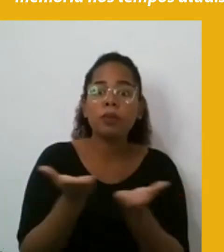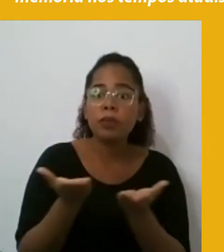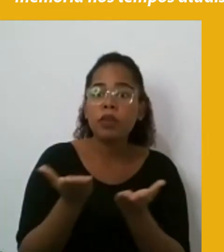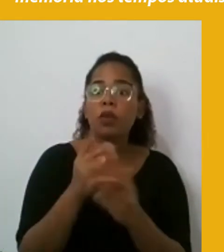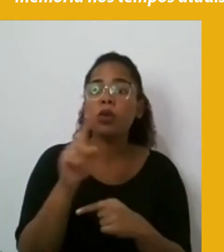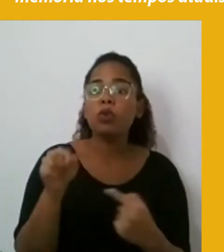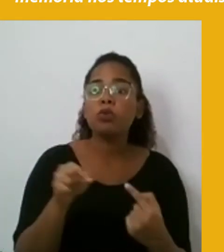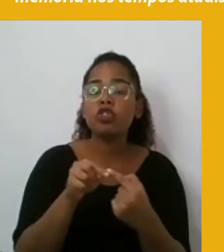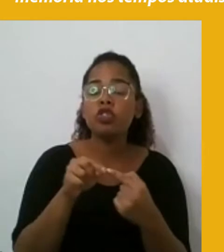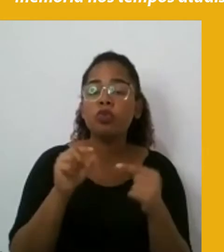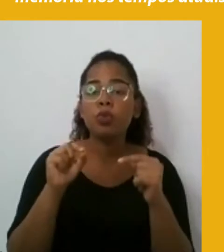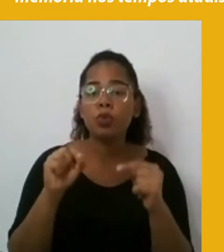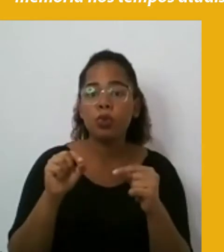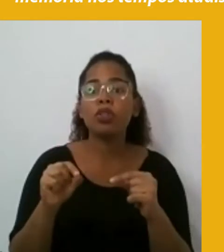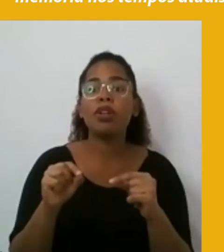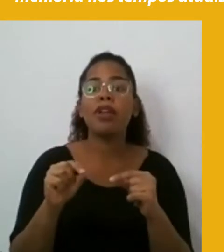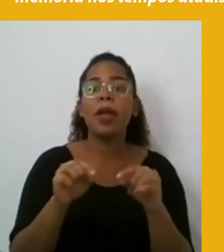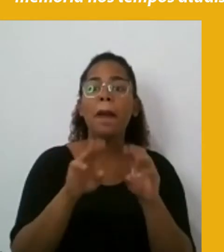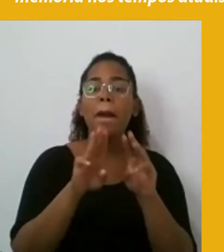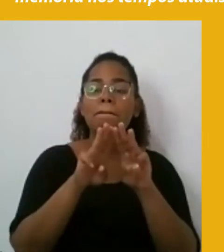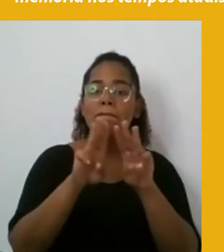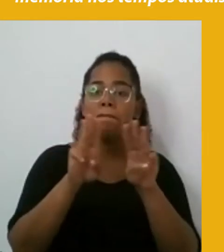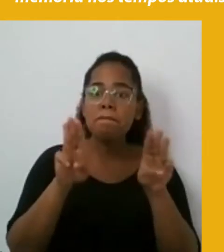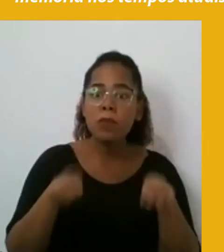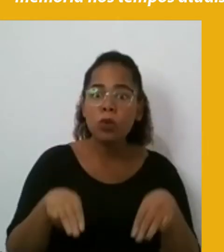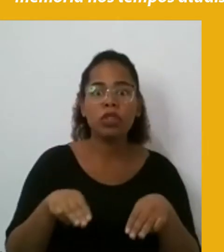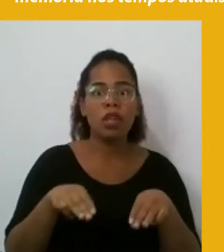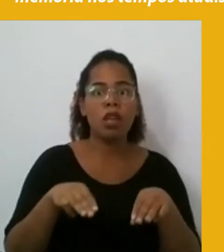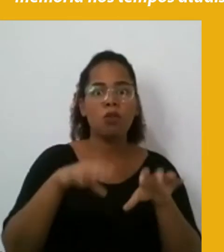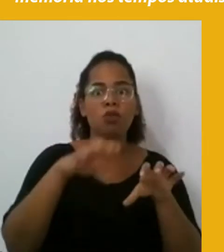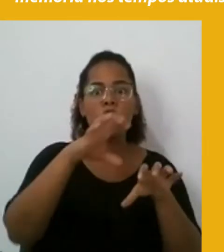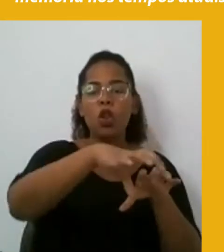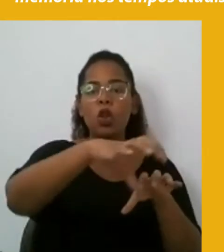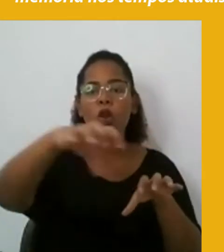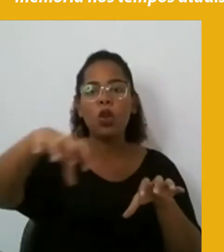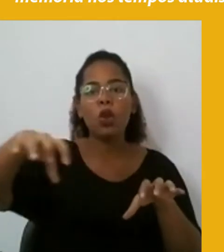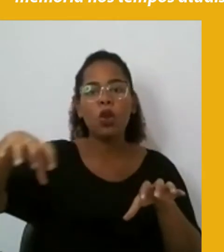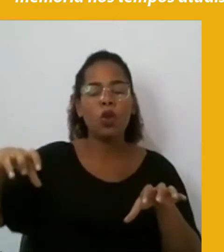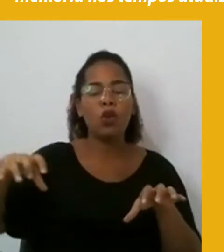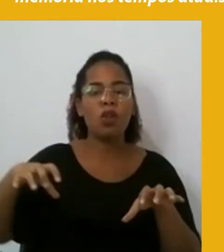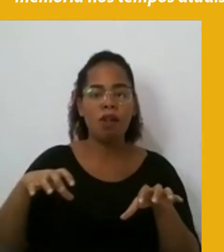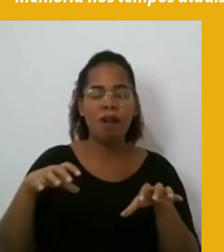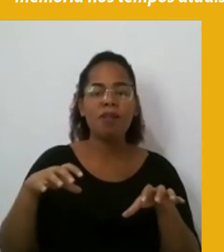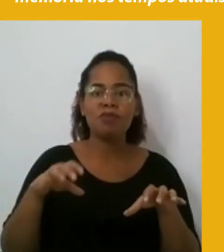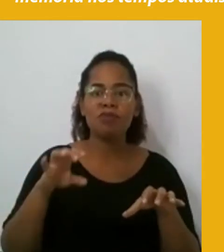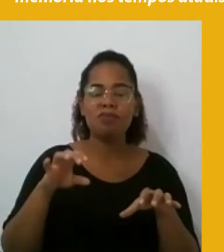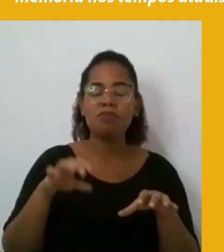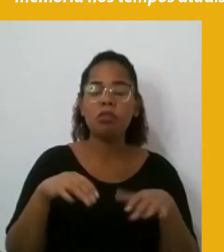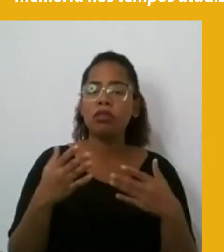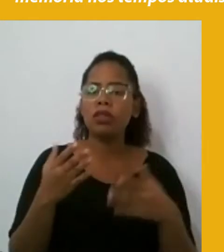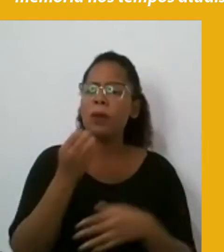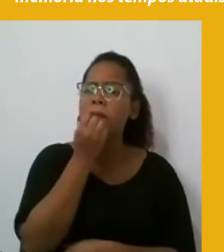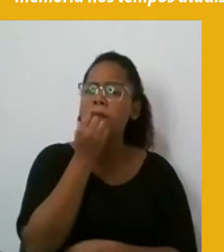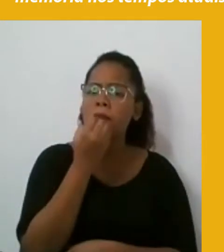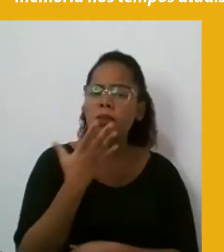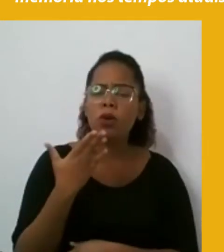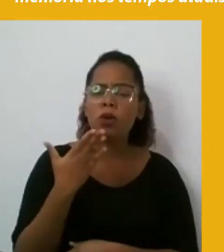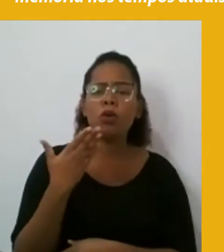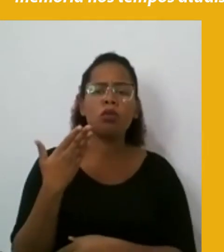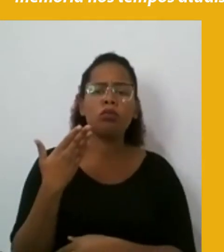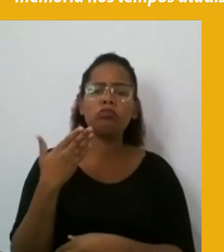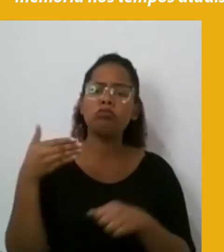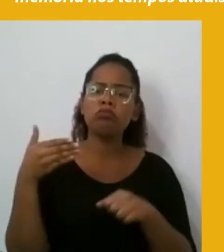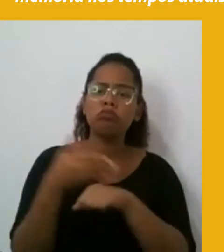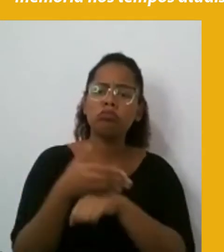E multiplicação de representados pelos museus. Olha que beleza, a gente ir a um museu, olha só o quanto que isso seria